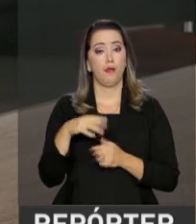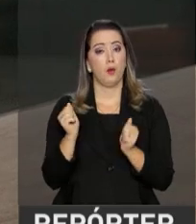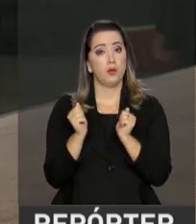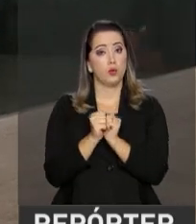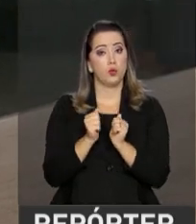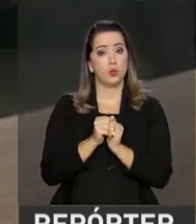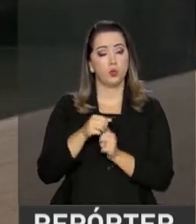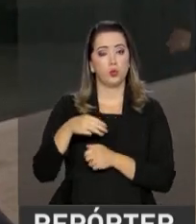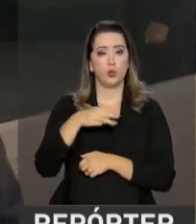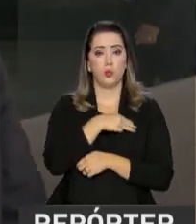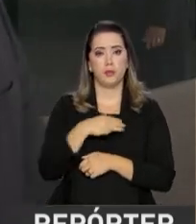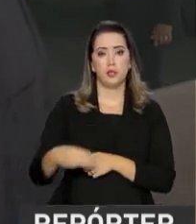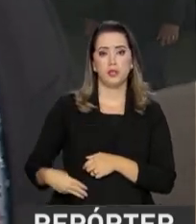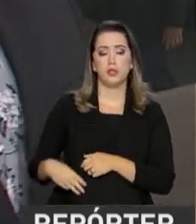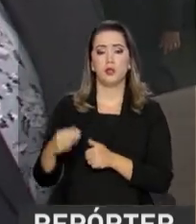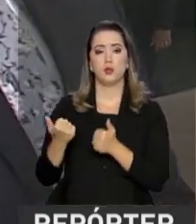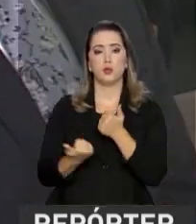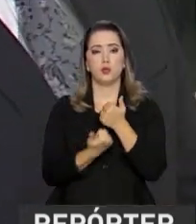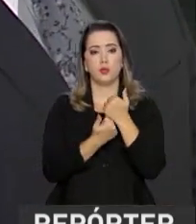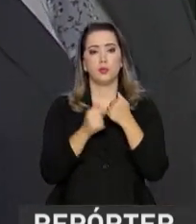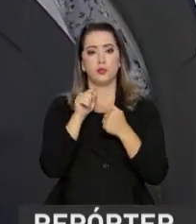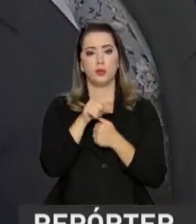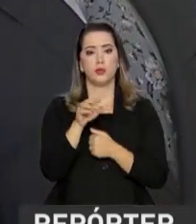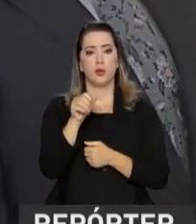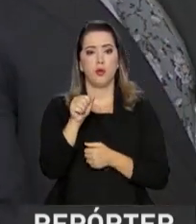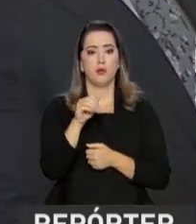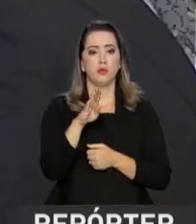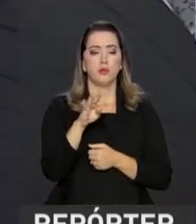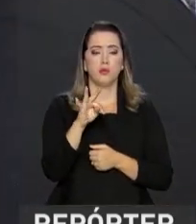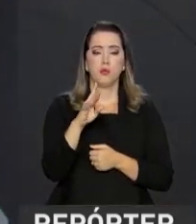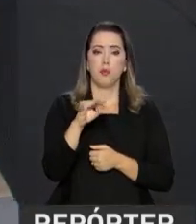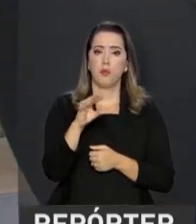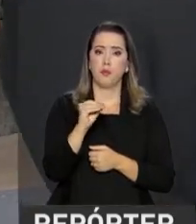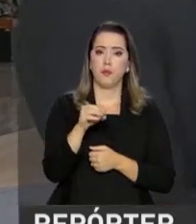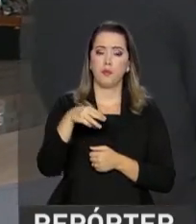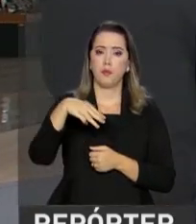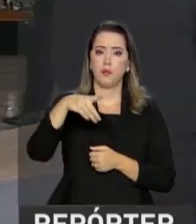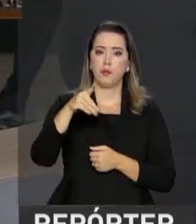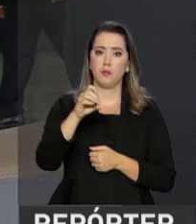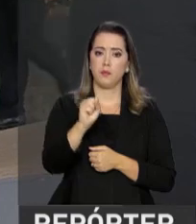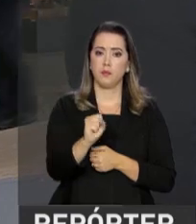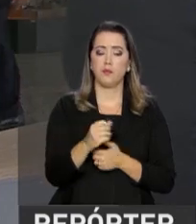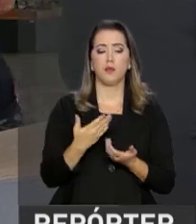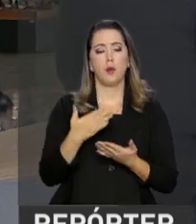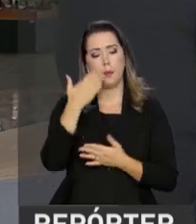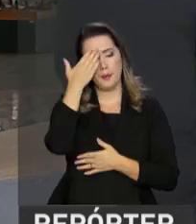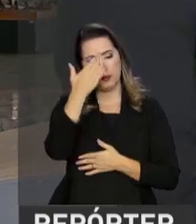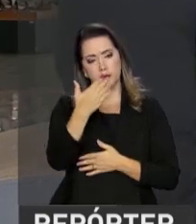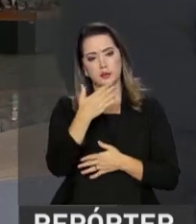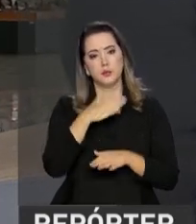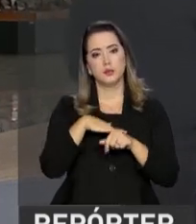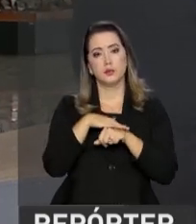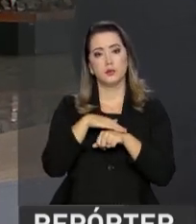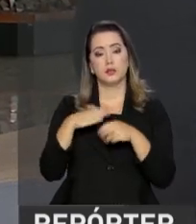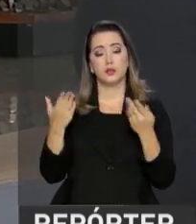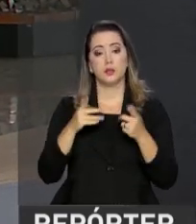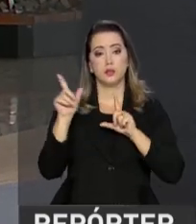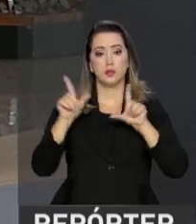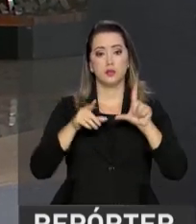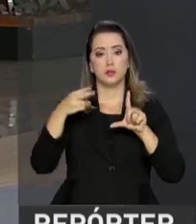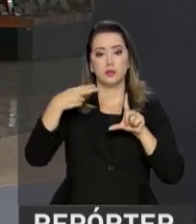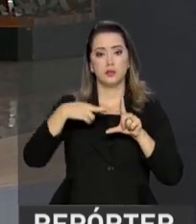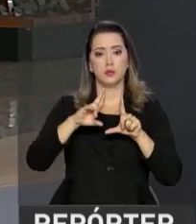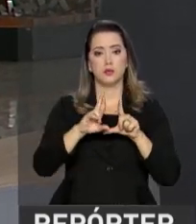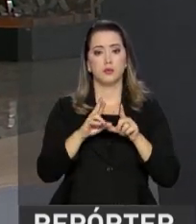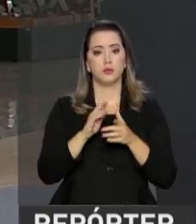do desenvolvimento social alberto beltrame boa tarde ministro muito obrigado por começar ao vivo aqui com a gente na tv nbr bom então